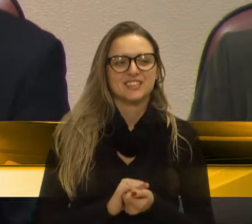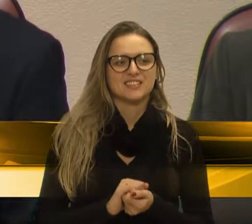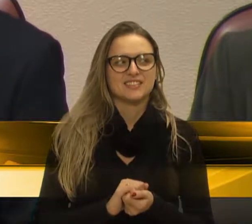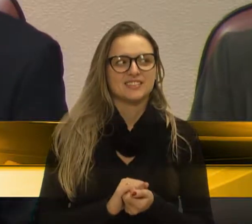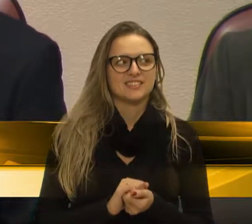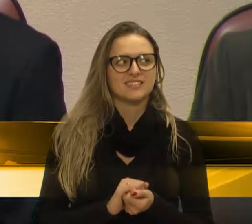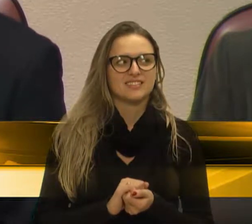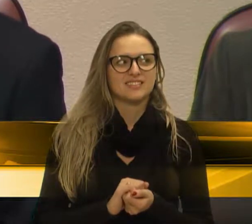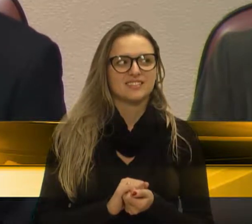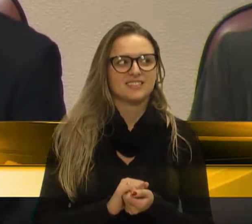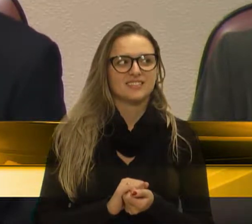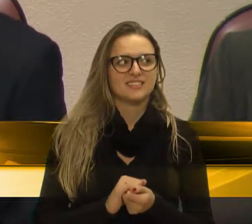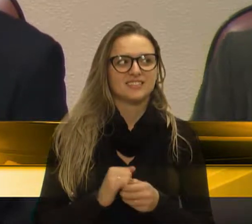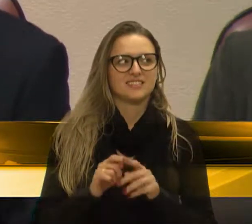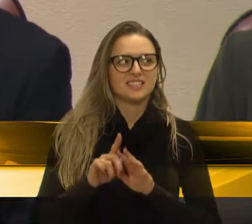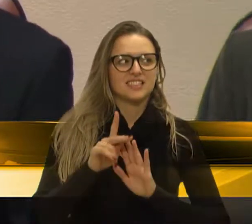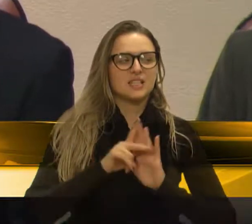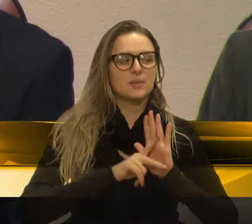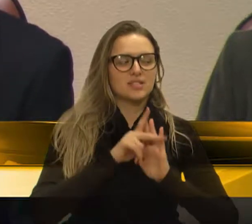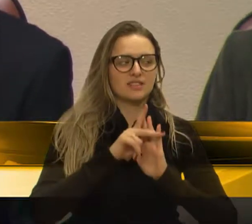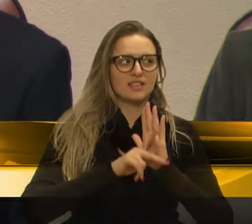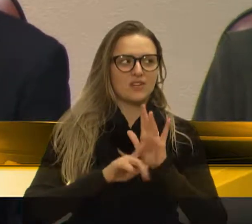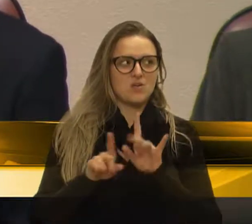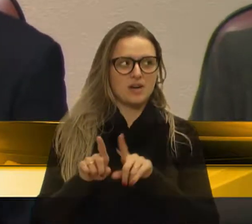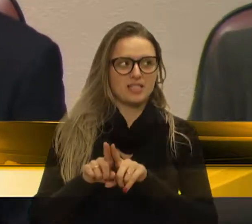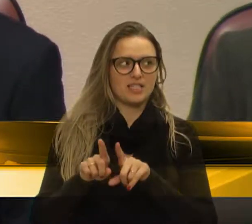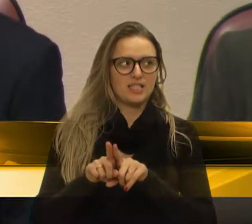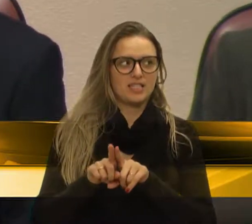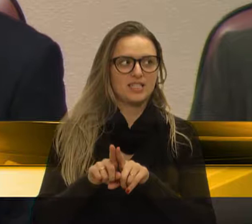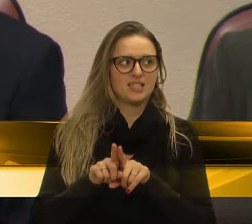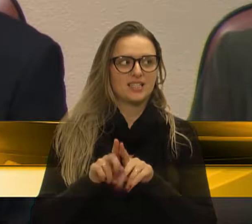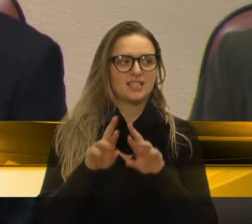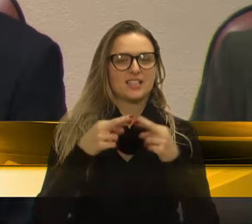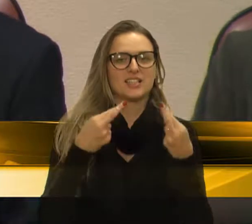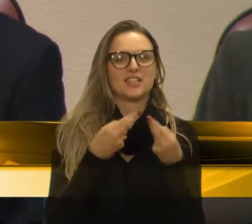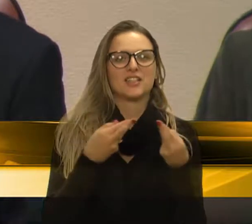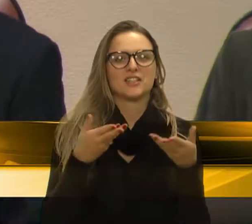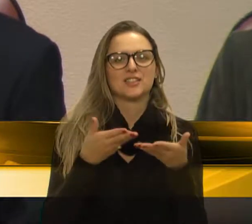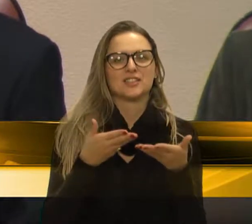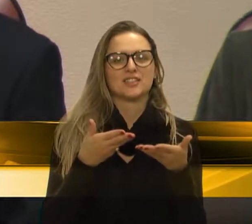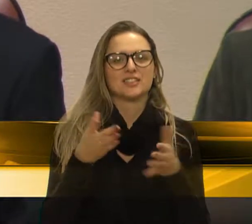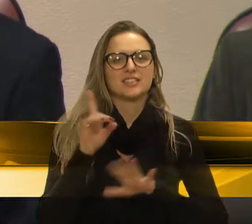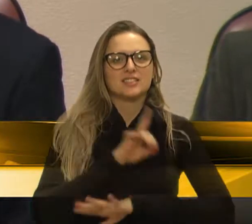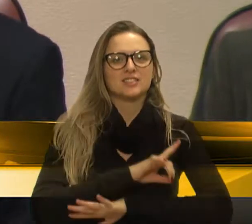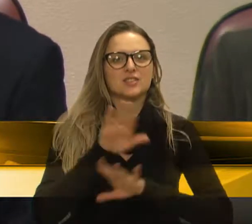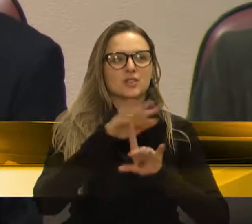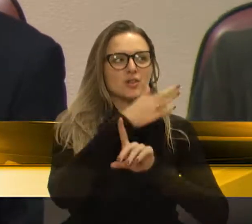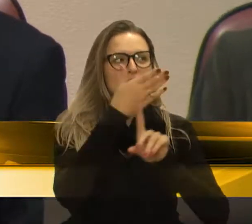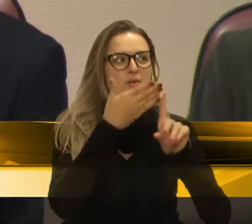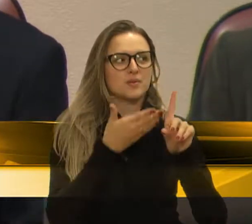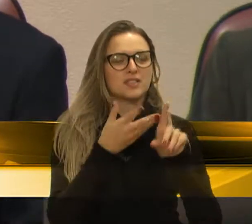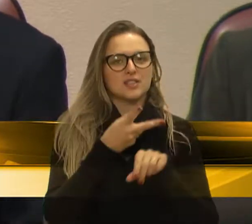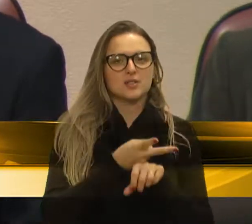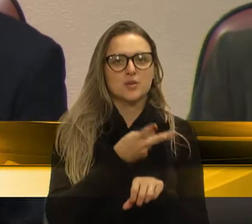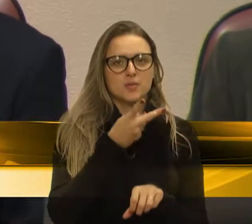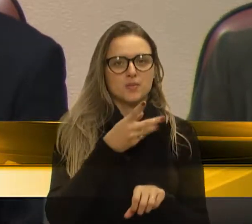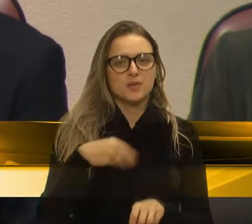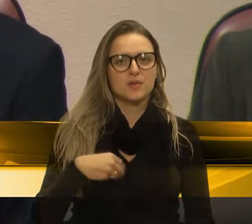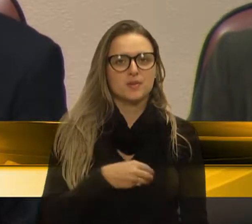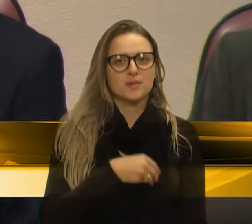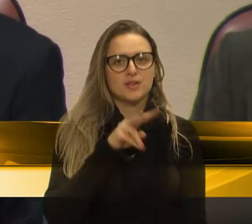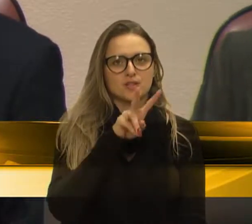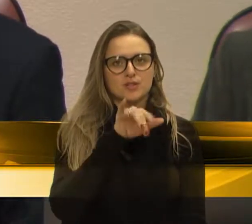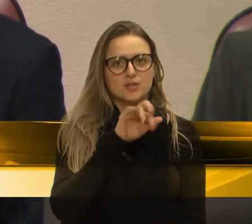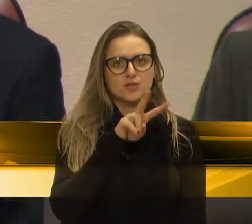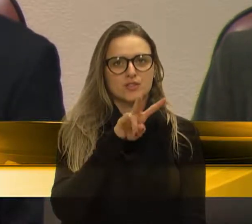De acordo com o requerimento 64/2019, a sessão ordinária abre espaço para homenagem de outorga do Prêmio Dr. Virvi